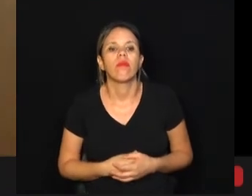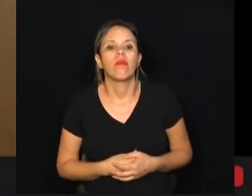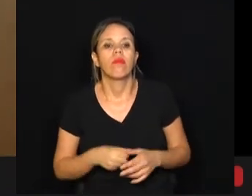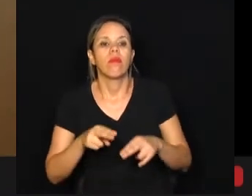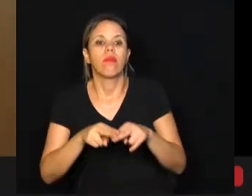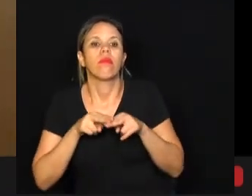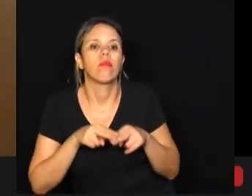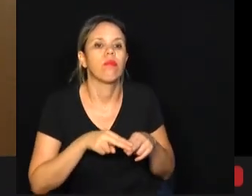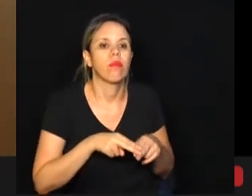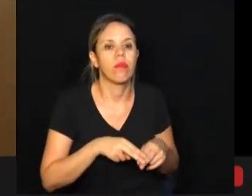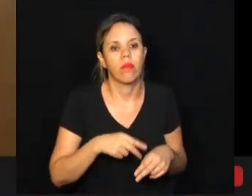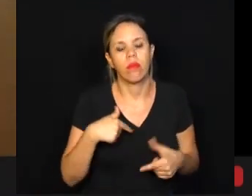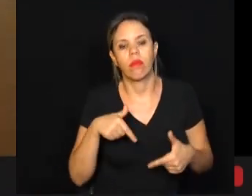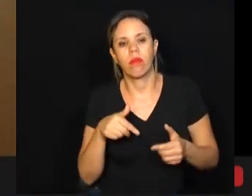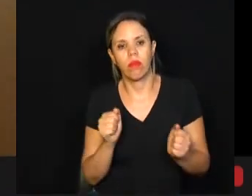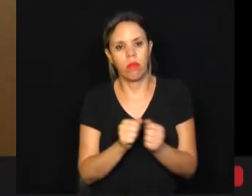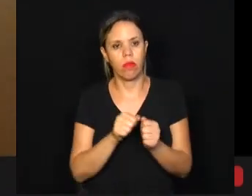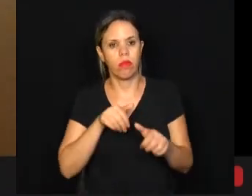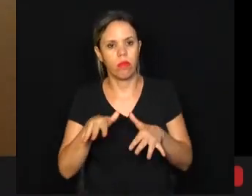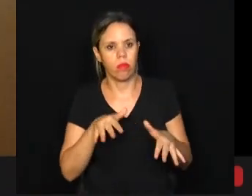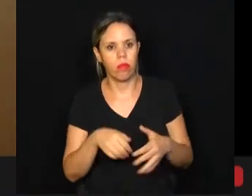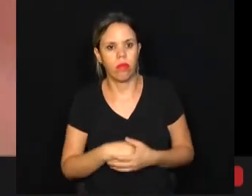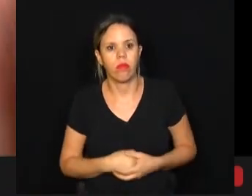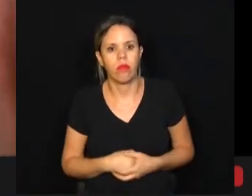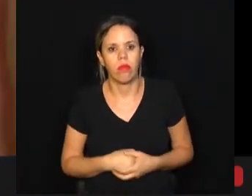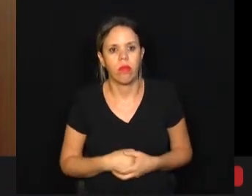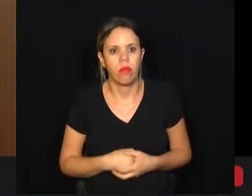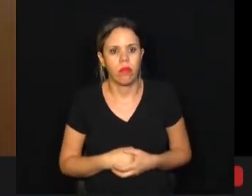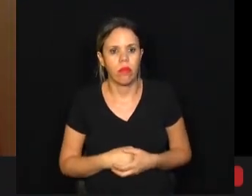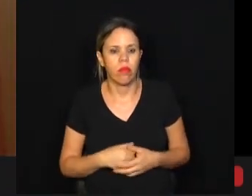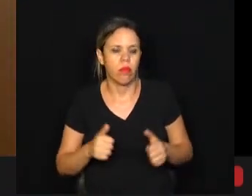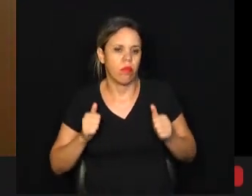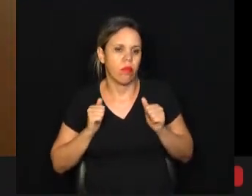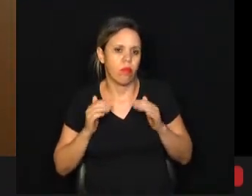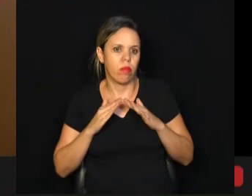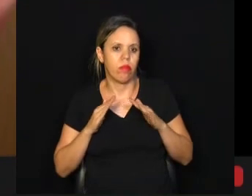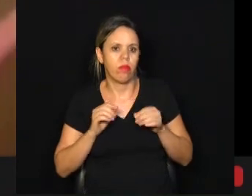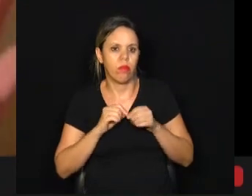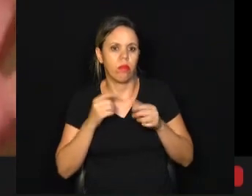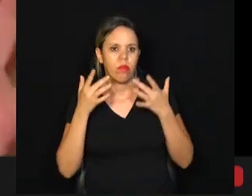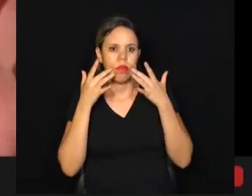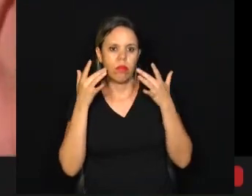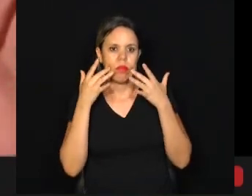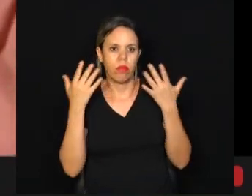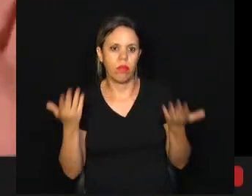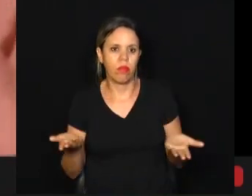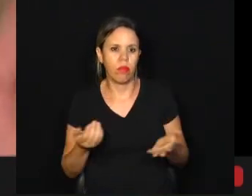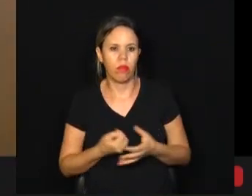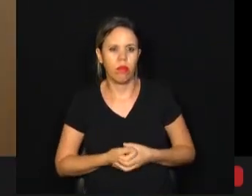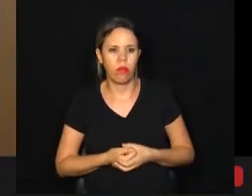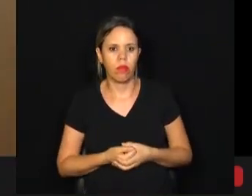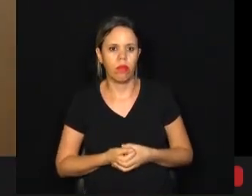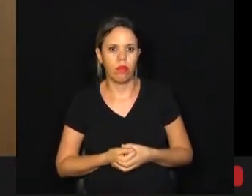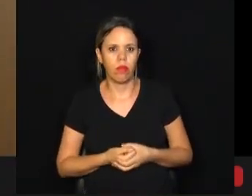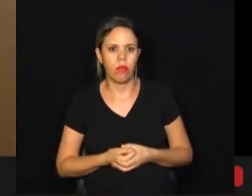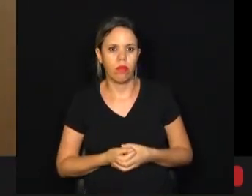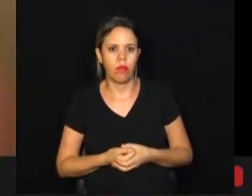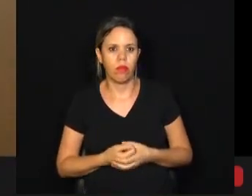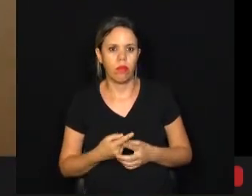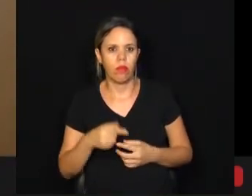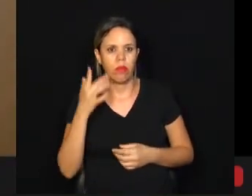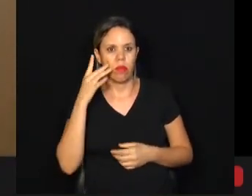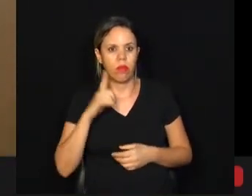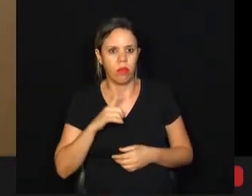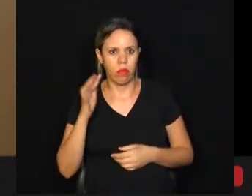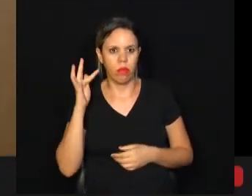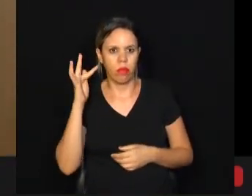isso, eu trabalho junto aos movimentos. Porque eu podia ficar no meu espaço fazendo meu teatro. Mas é porque eu acho que tem